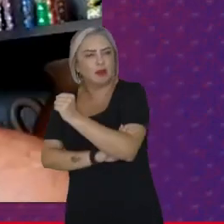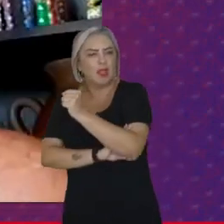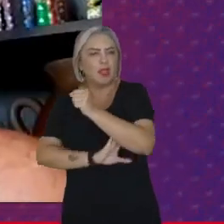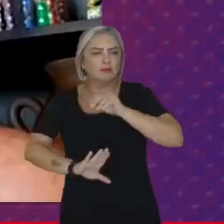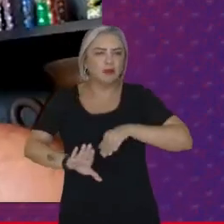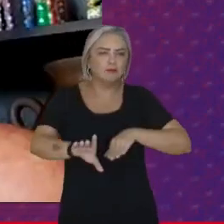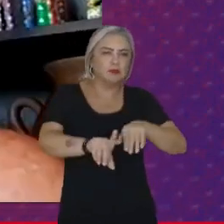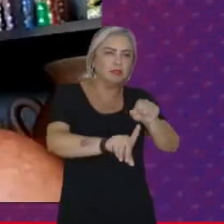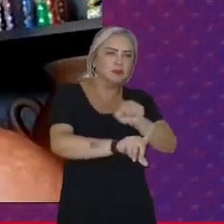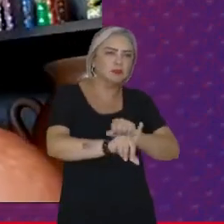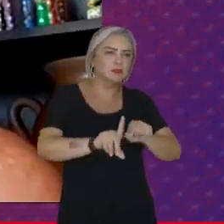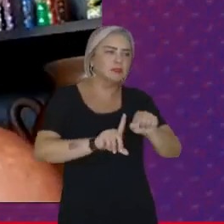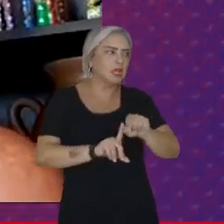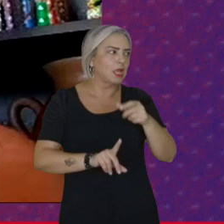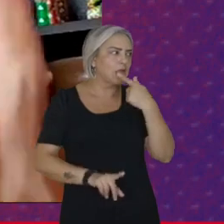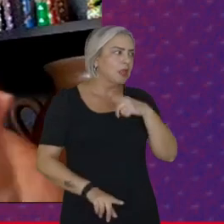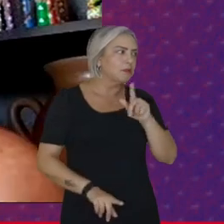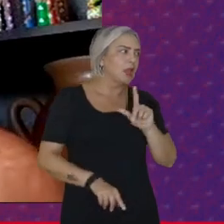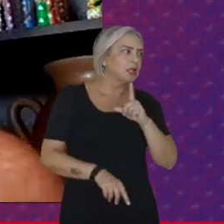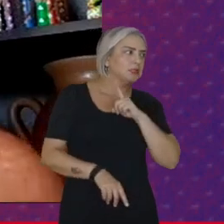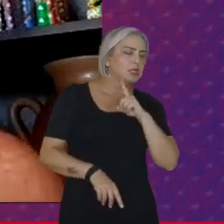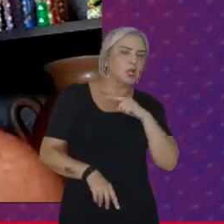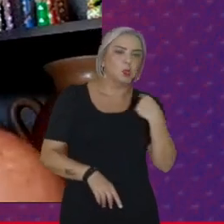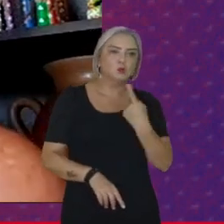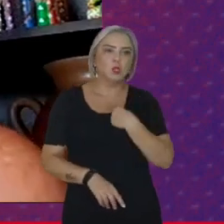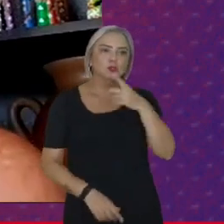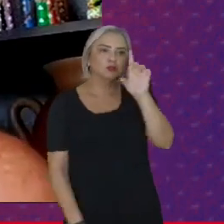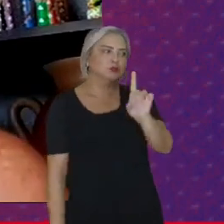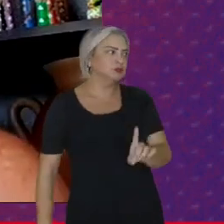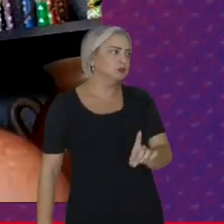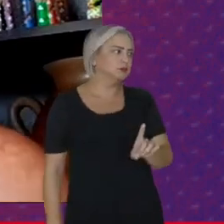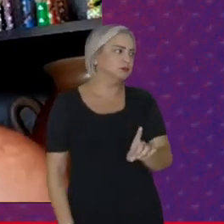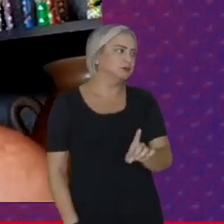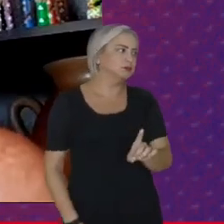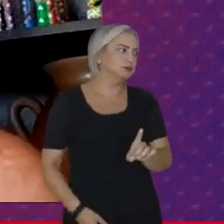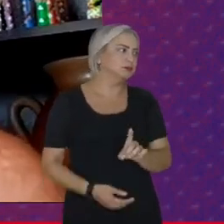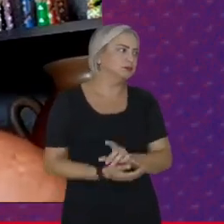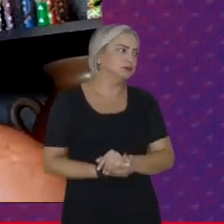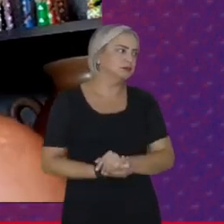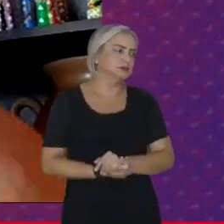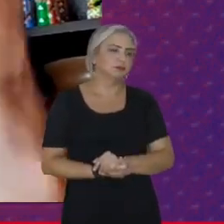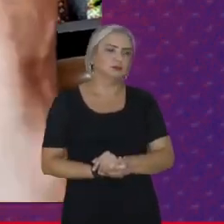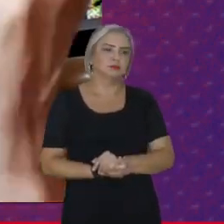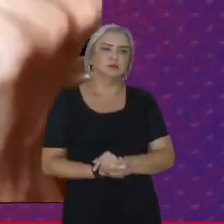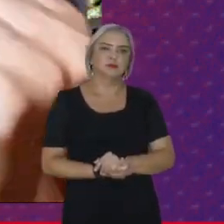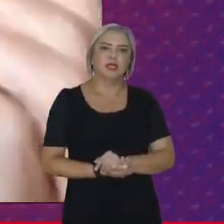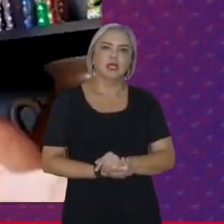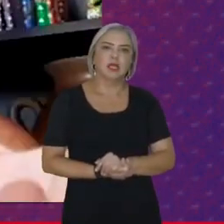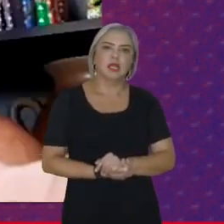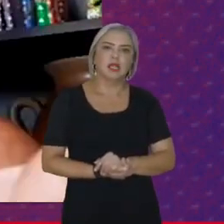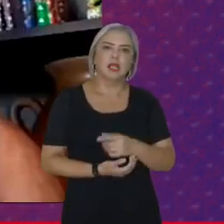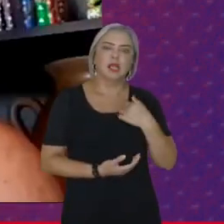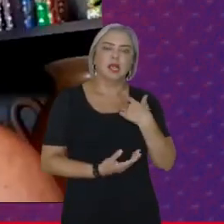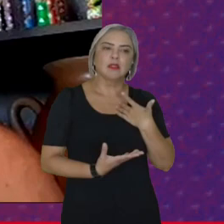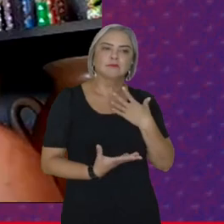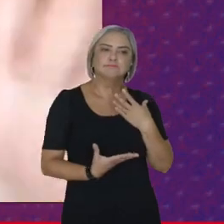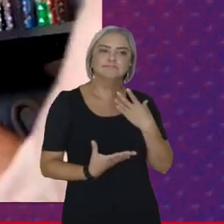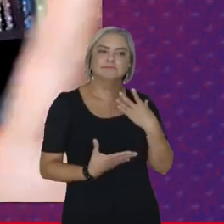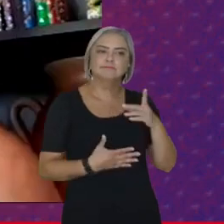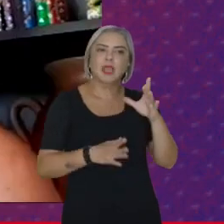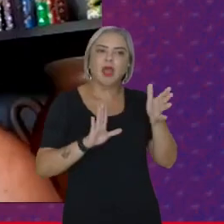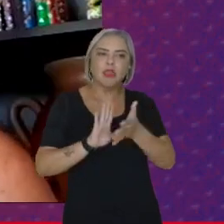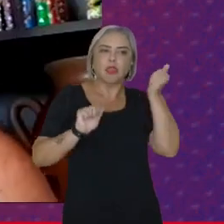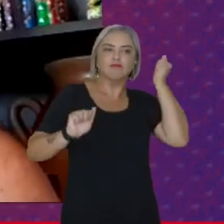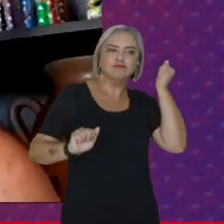movimentos sociais, para a gente buscar os nossos direitos. E como esses direitos, num piscar de olhos,